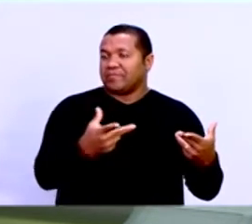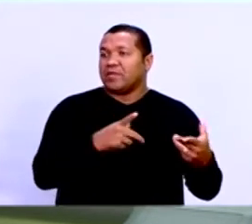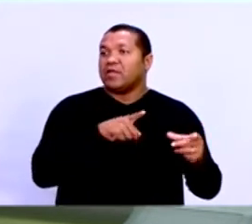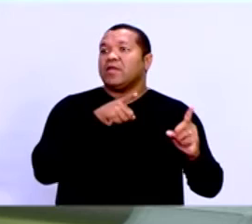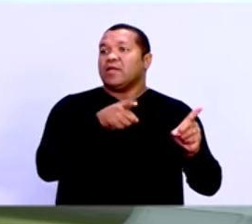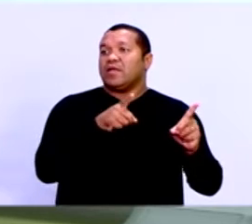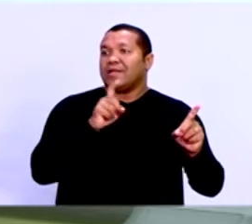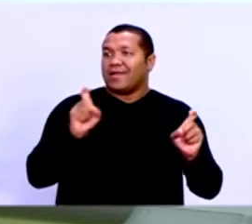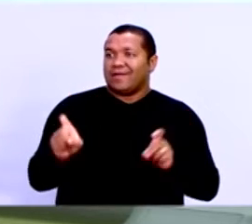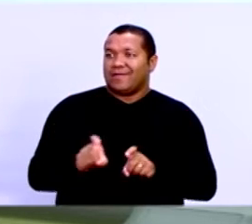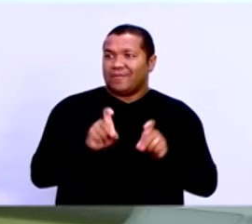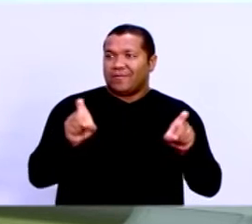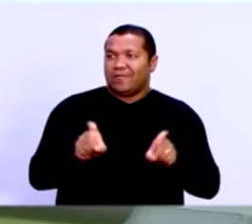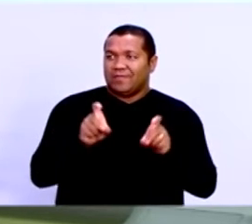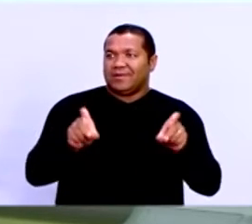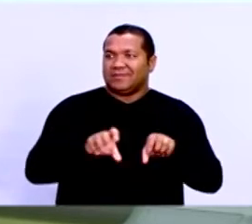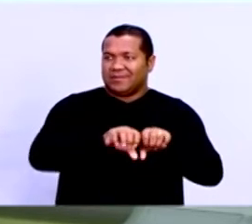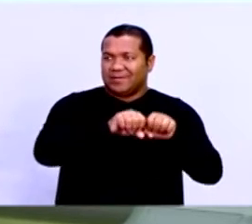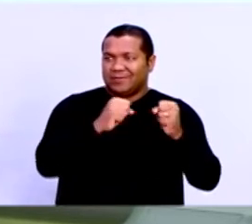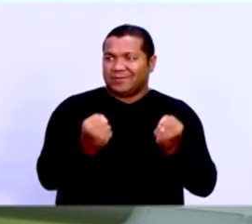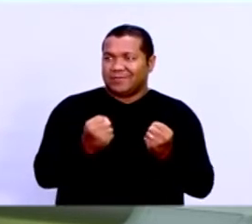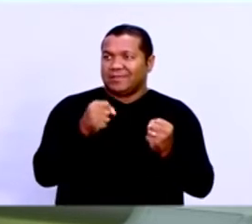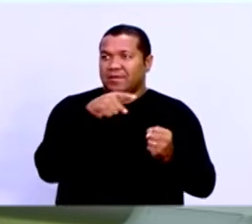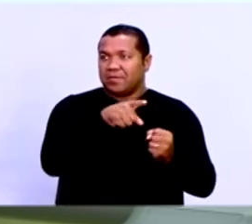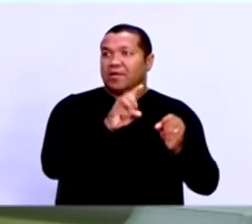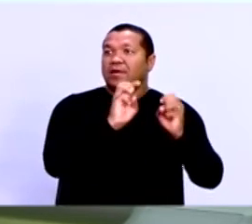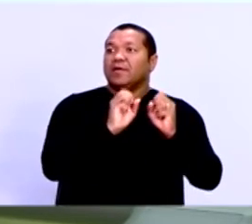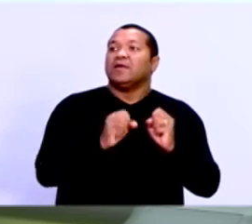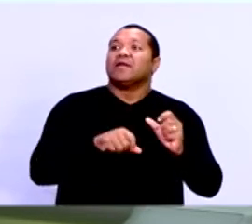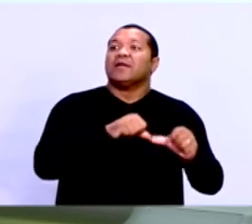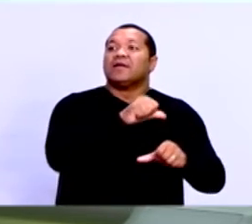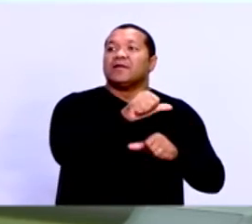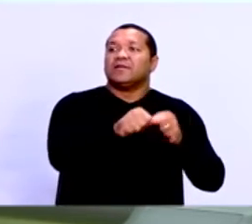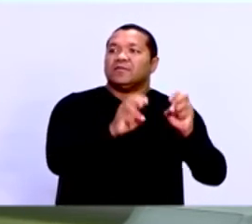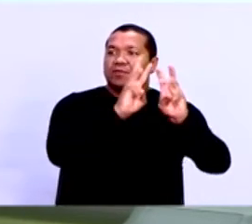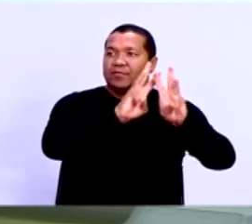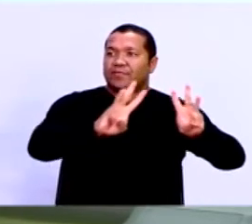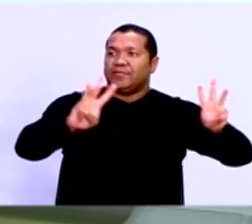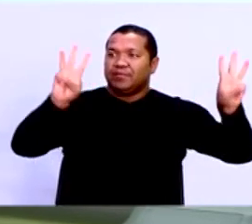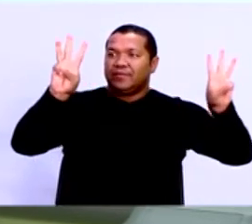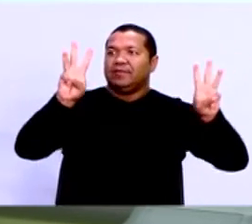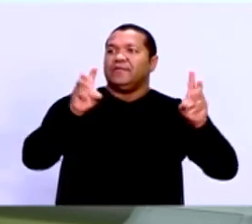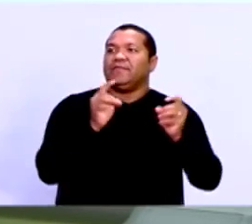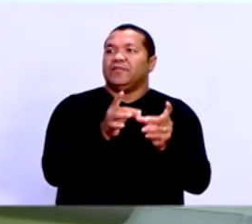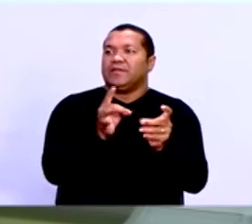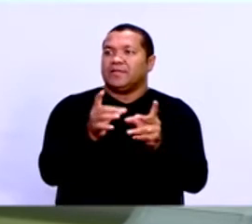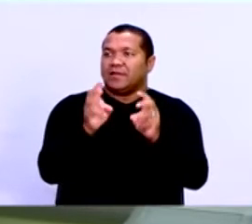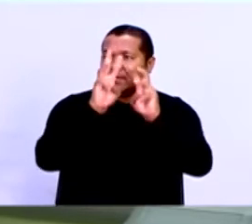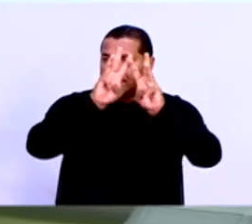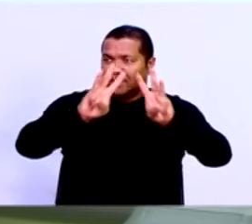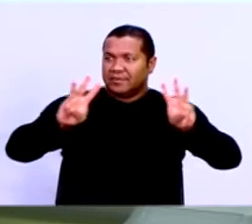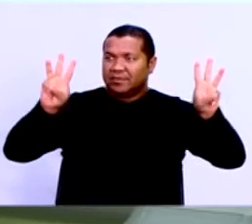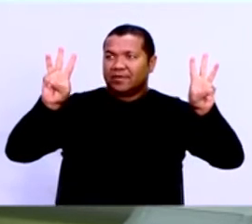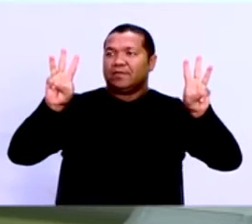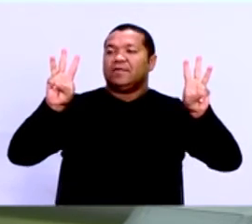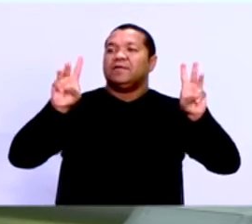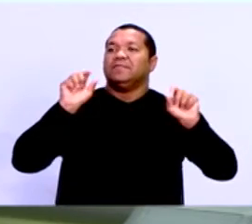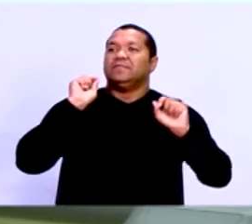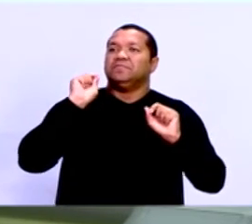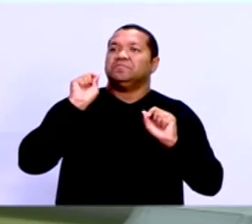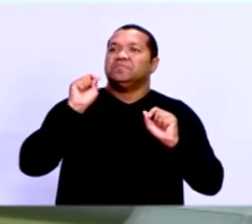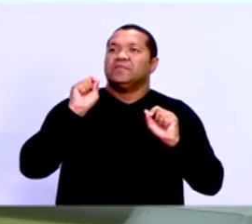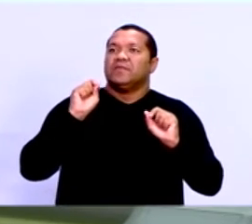informatizar e sistema de lhe levar para web ele quer vender na web os produtos que ele